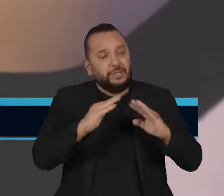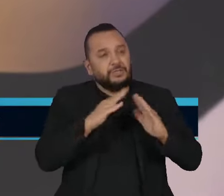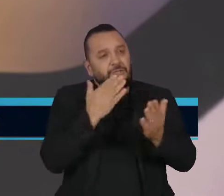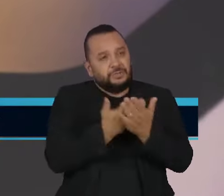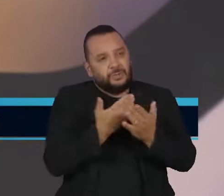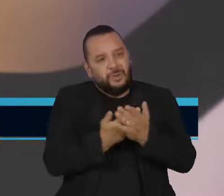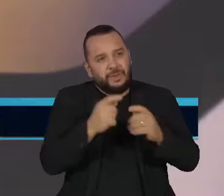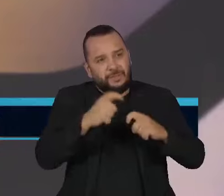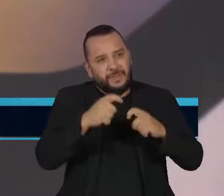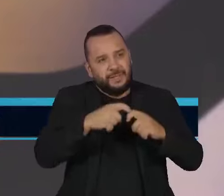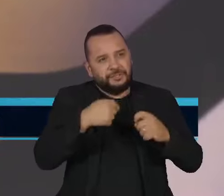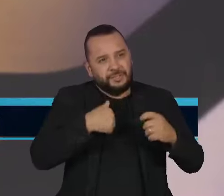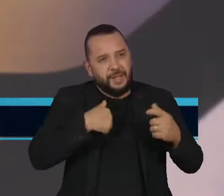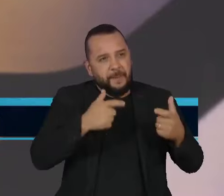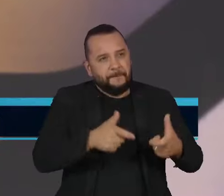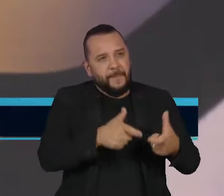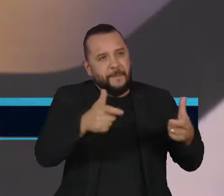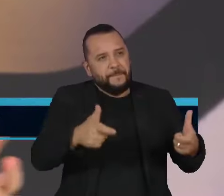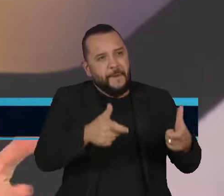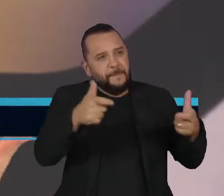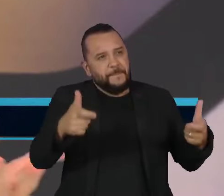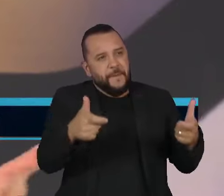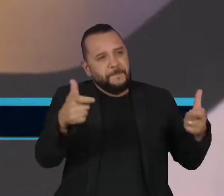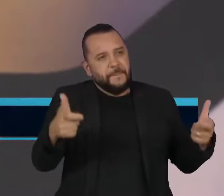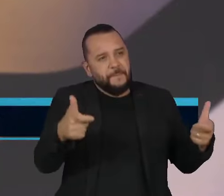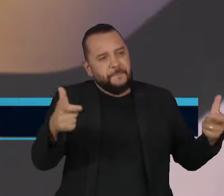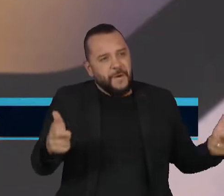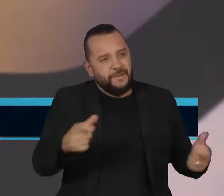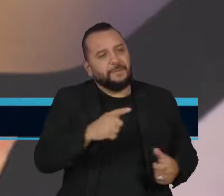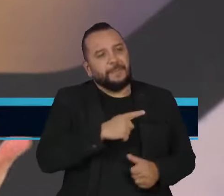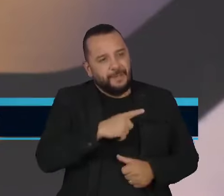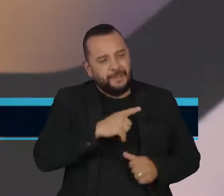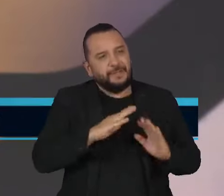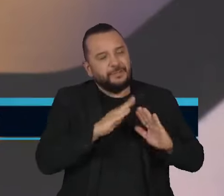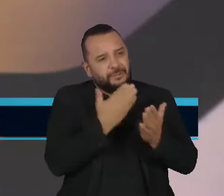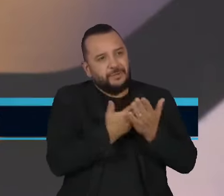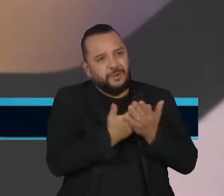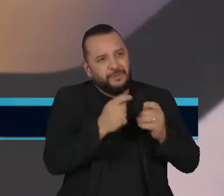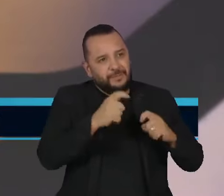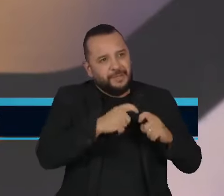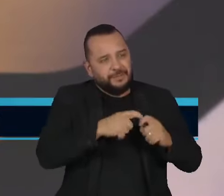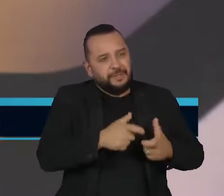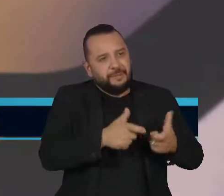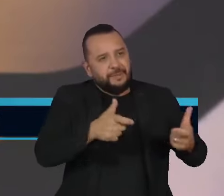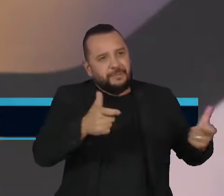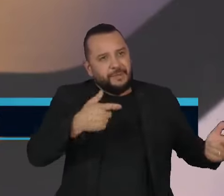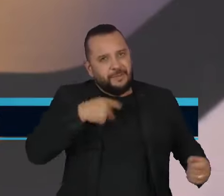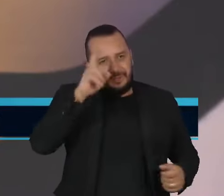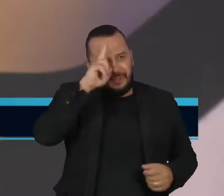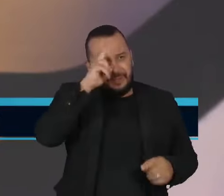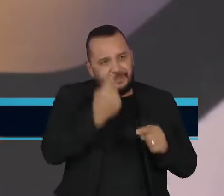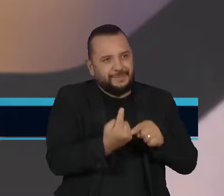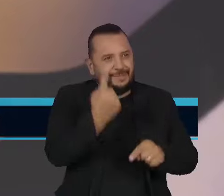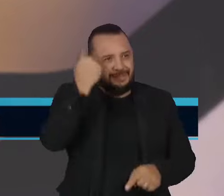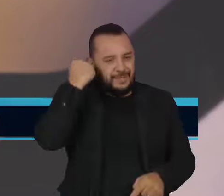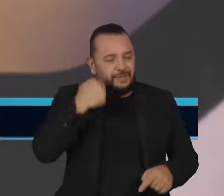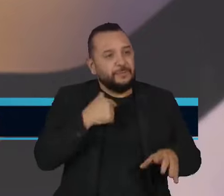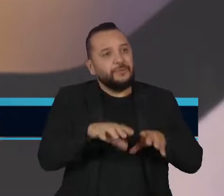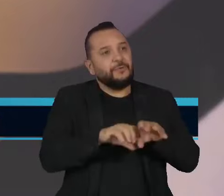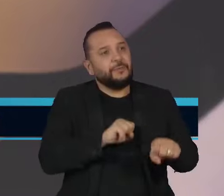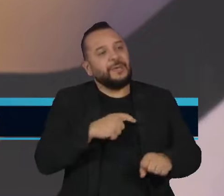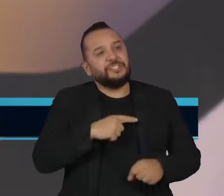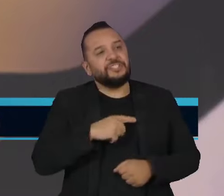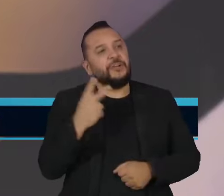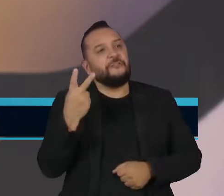médicas. Escolas médicas, quando eu, no milênio passado, eu me informei, tinham 20